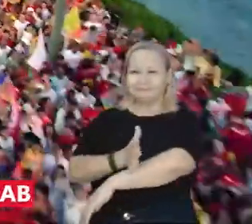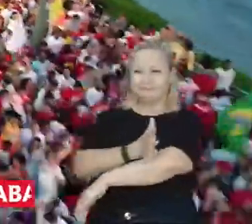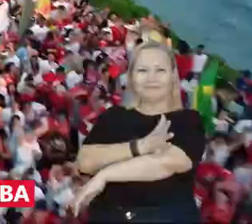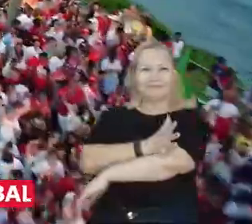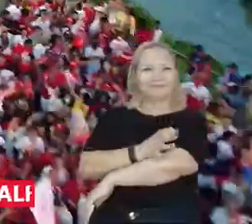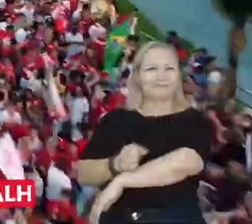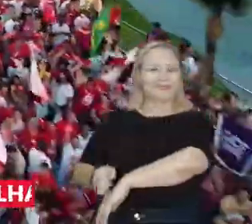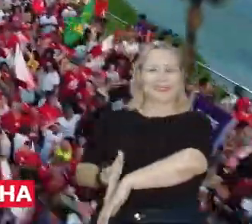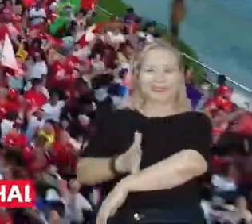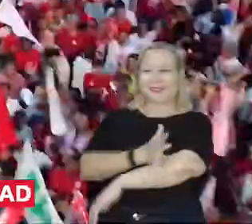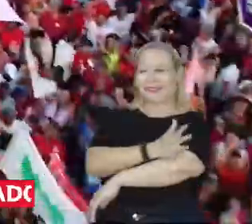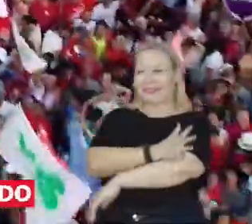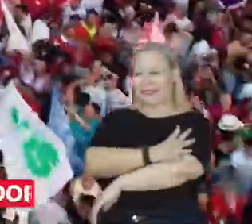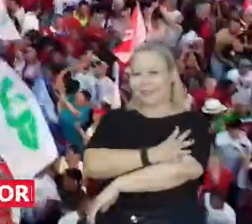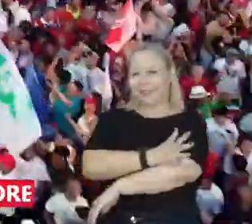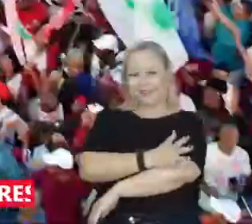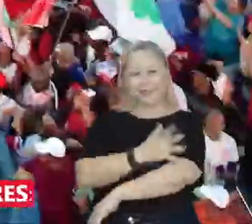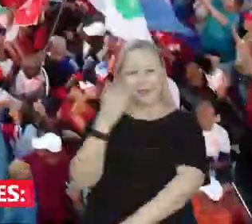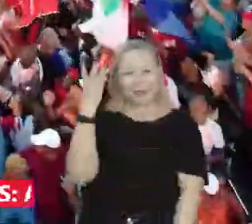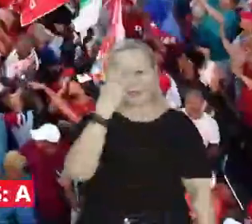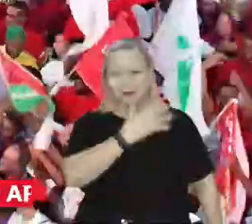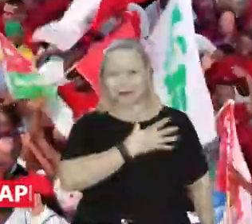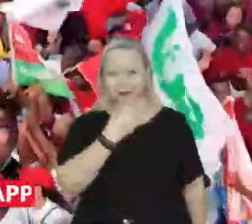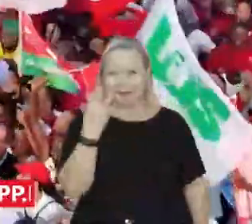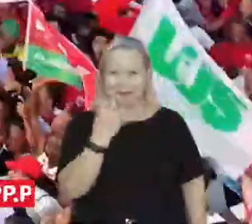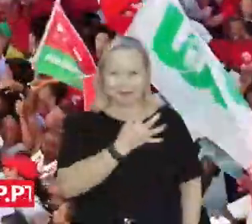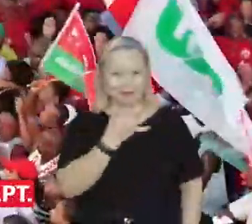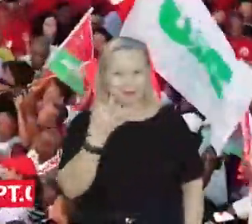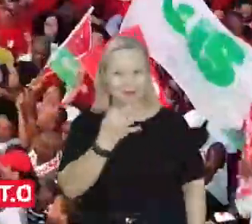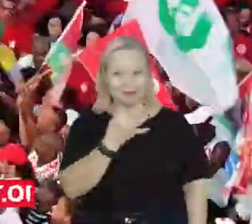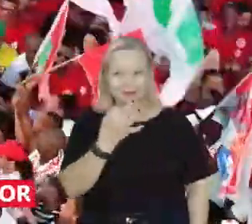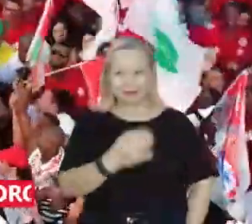Uau! Muito lindo.